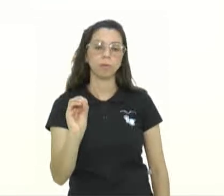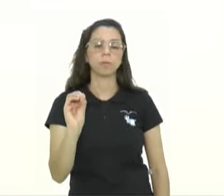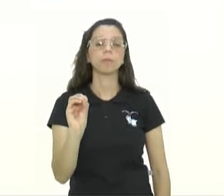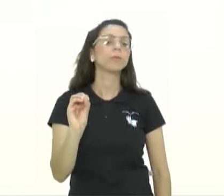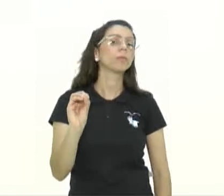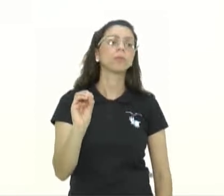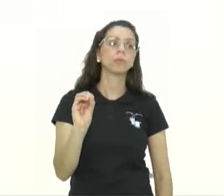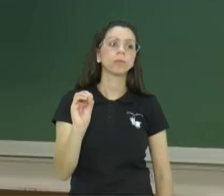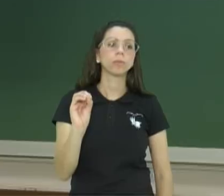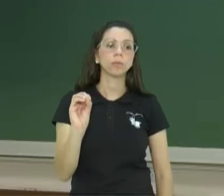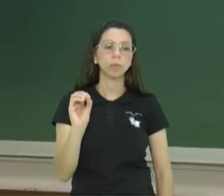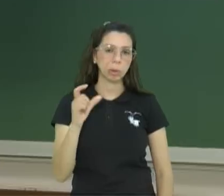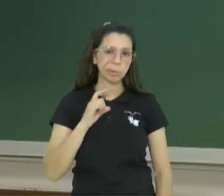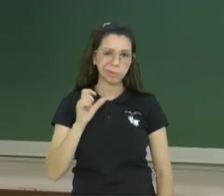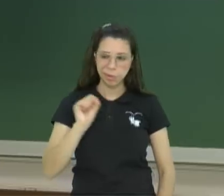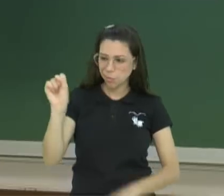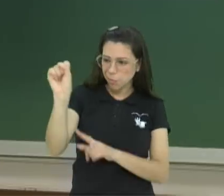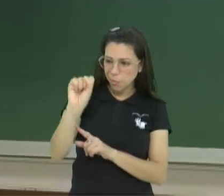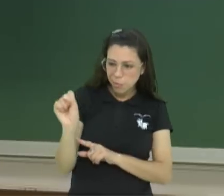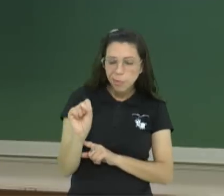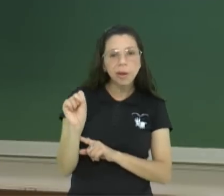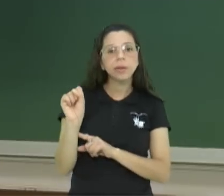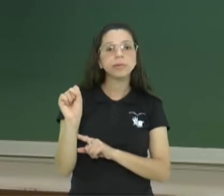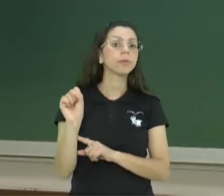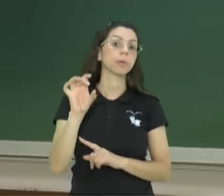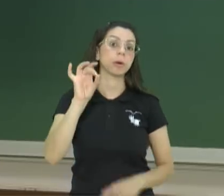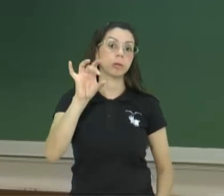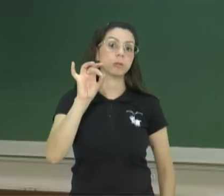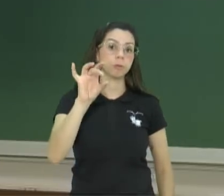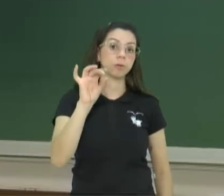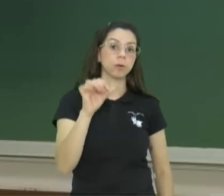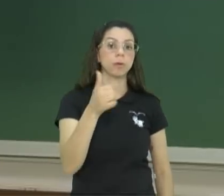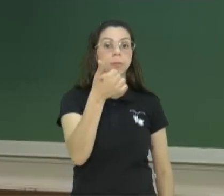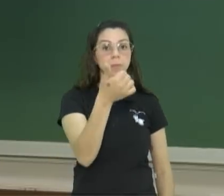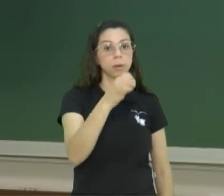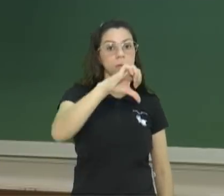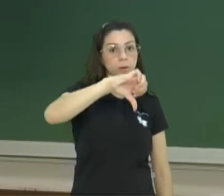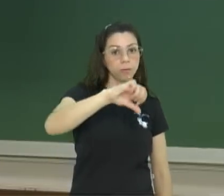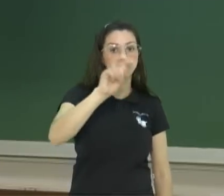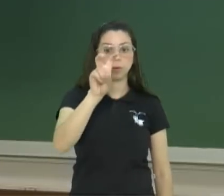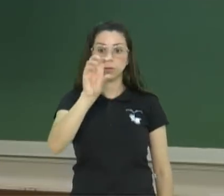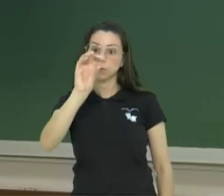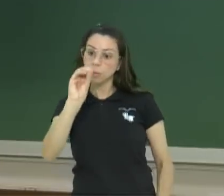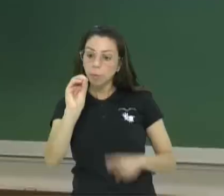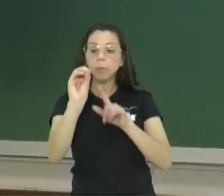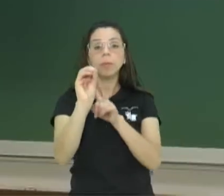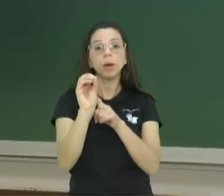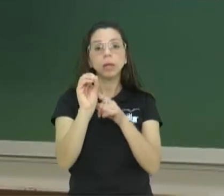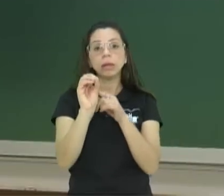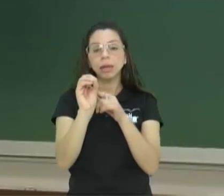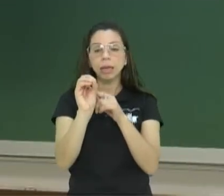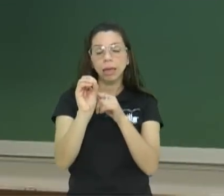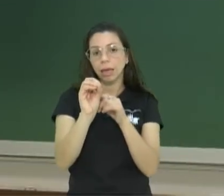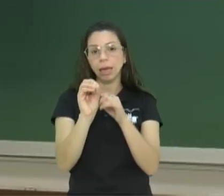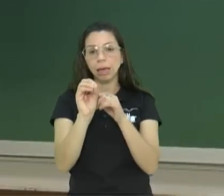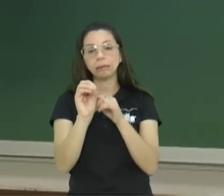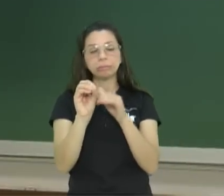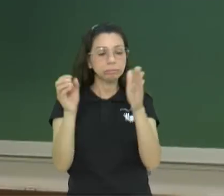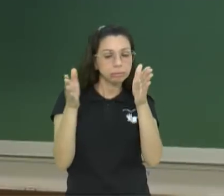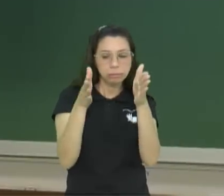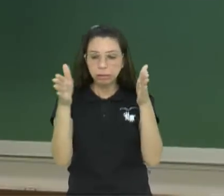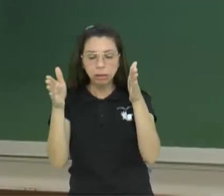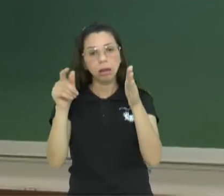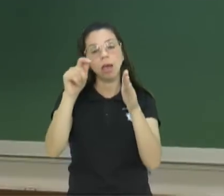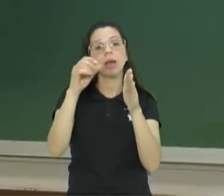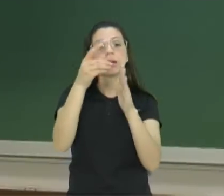1950. Quando a gente tem esse S ali, não é só 1950, é na década, tá? Na década